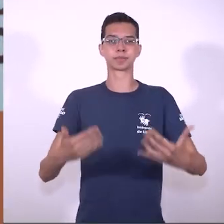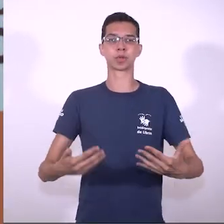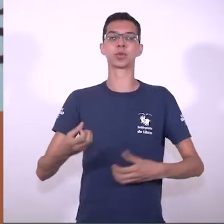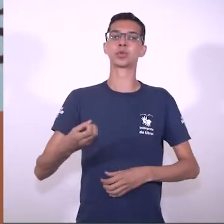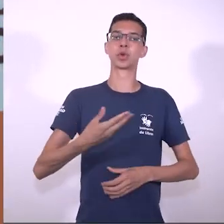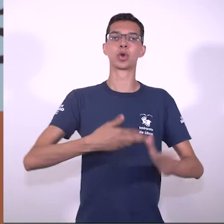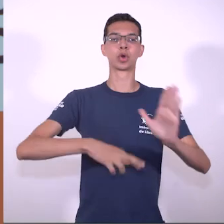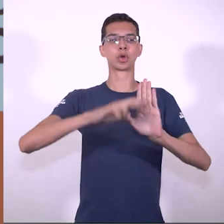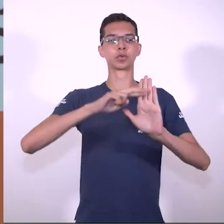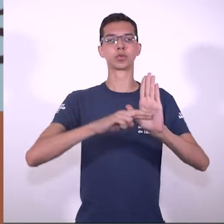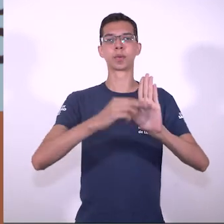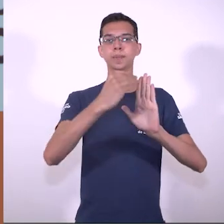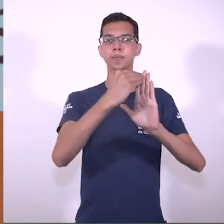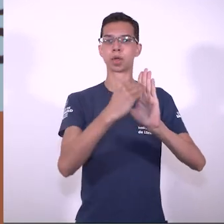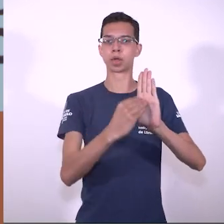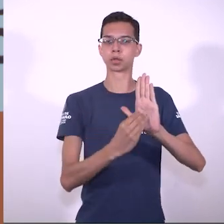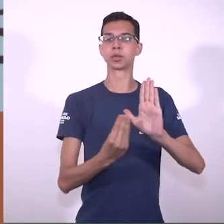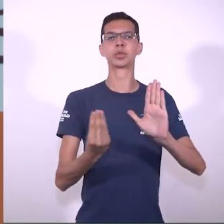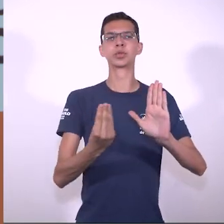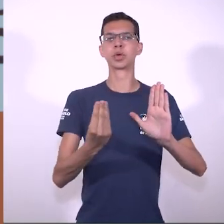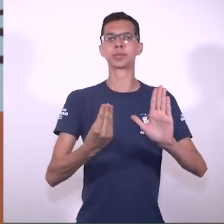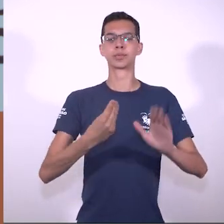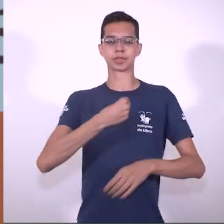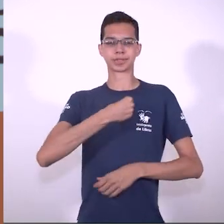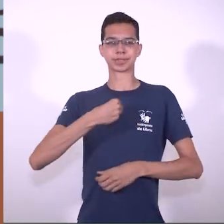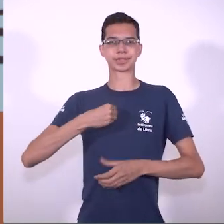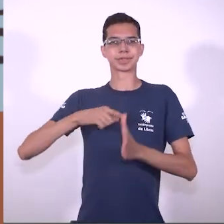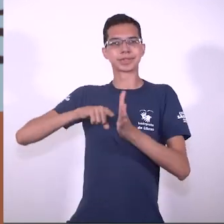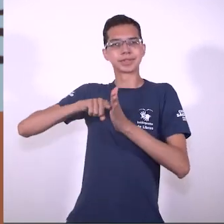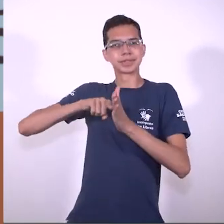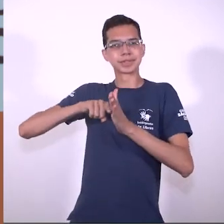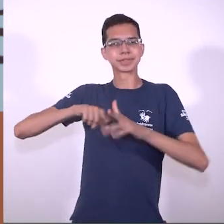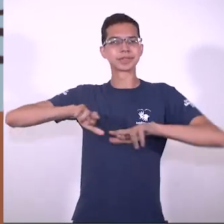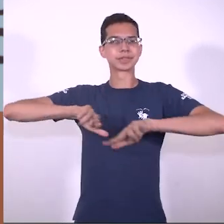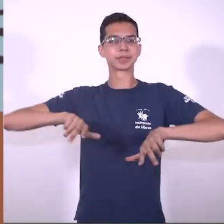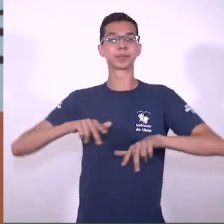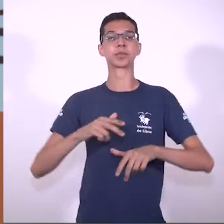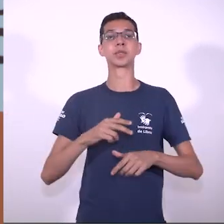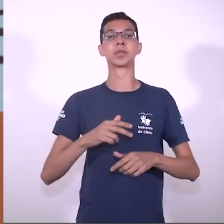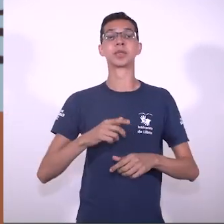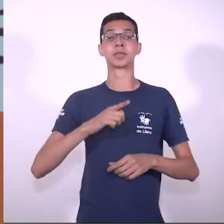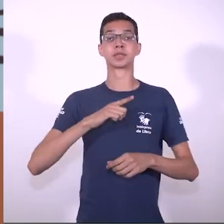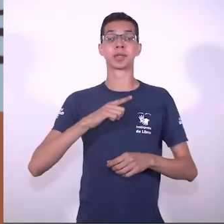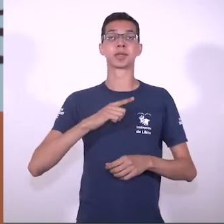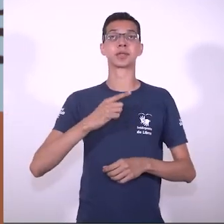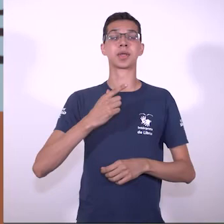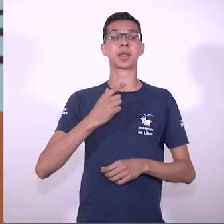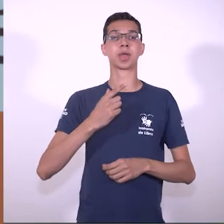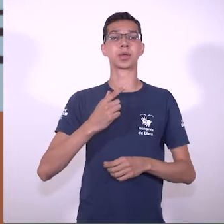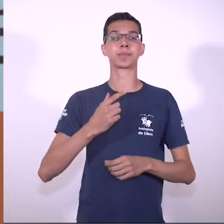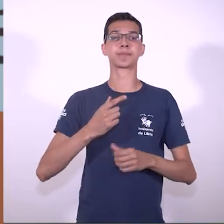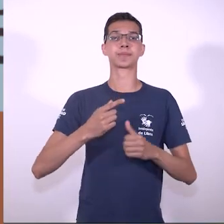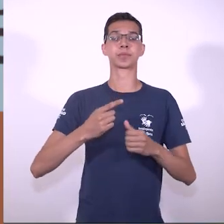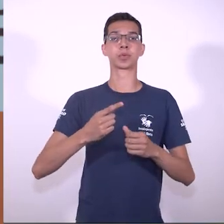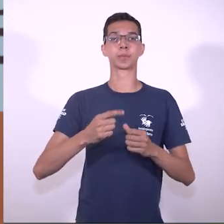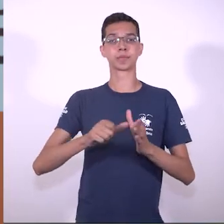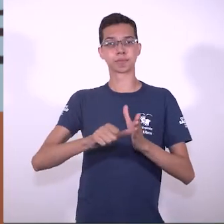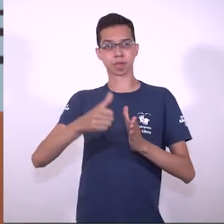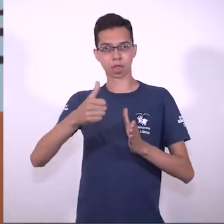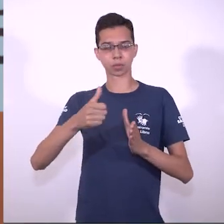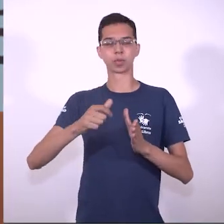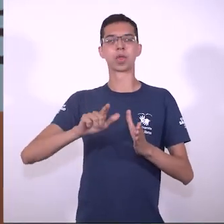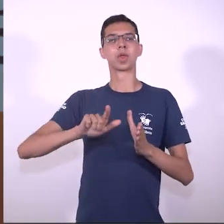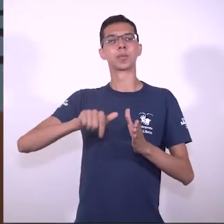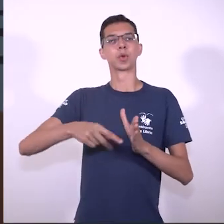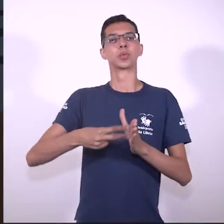protocolo, sobre esses exames que serão feitos 2 vezes e por quê, e também como vai ser o acompanhamento domiciliar.